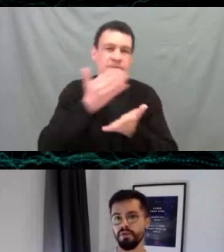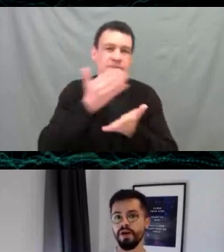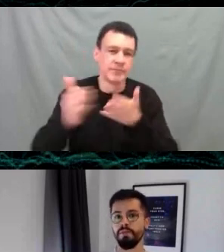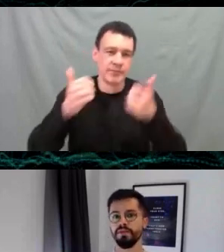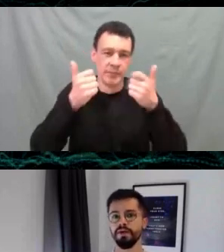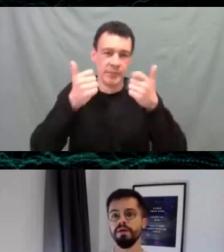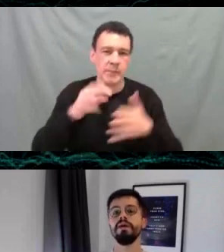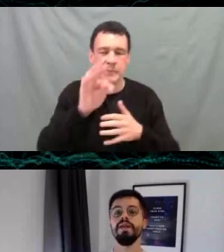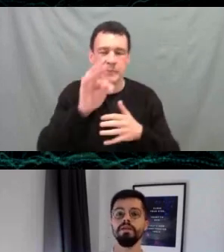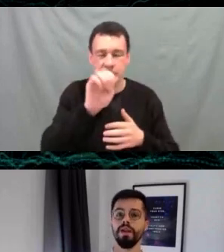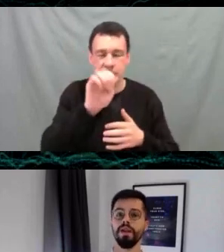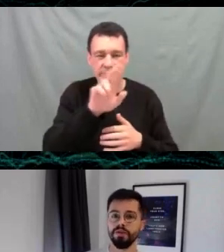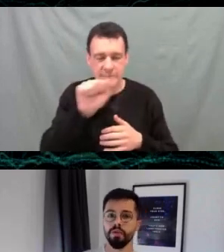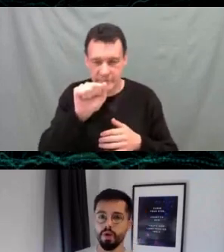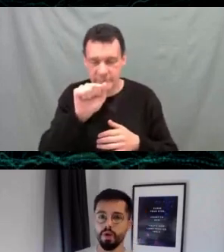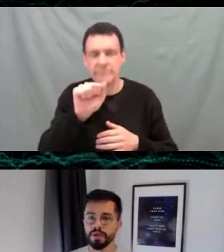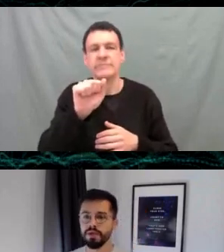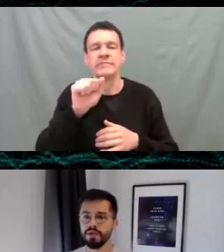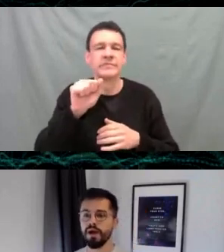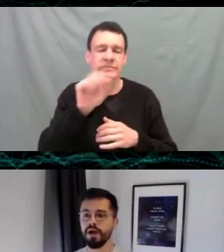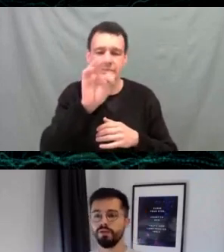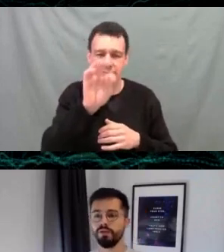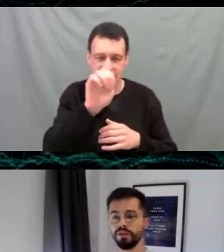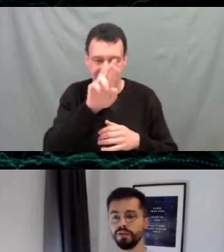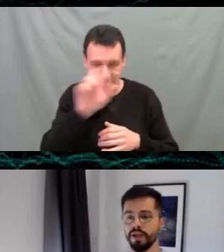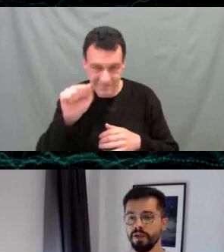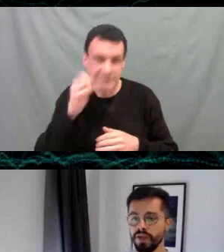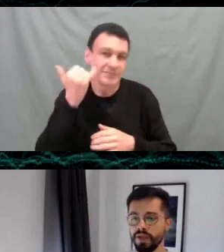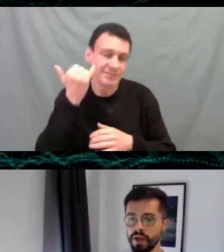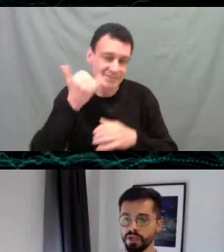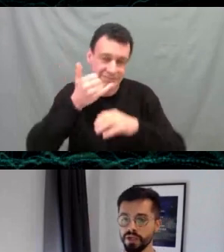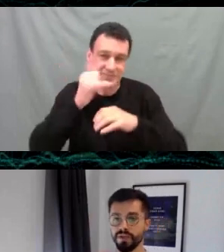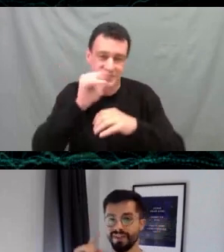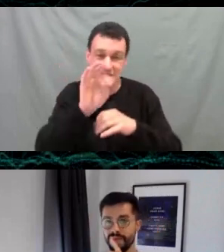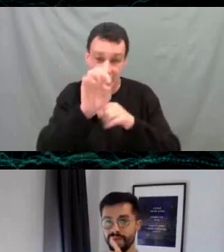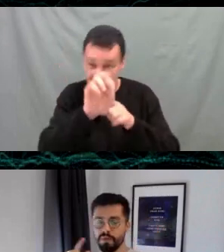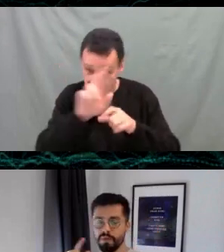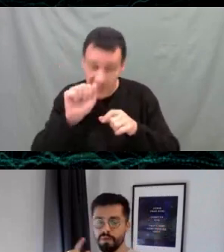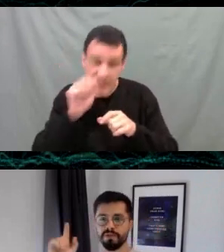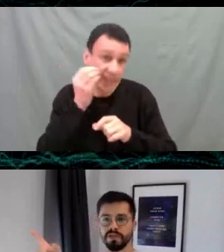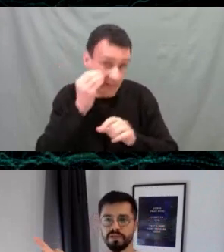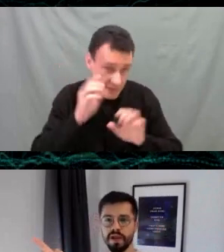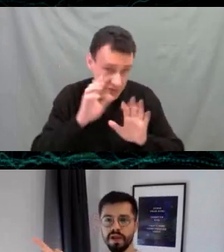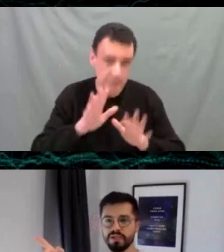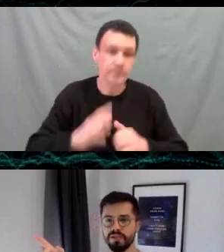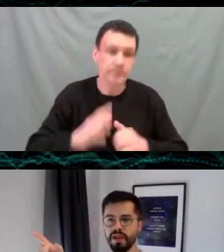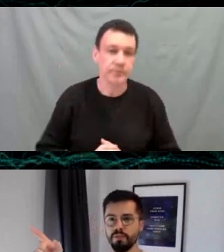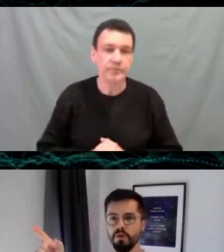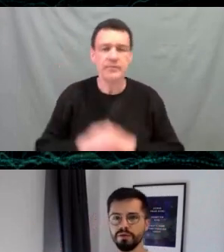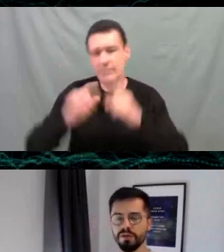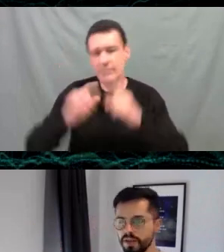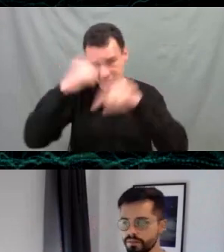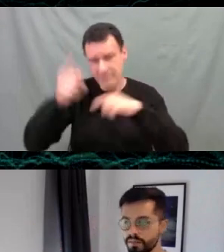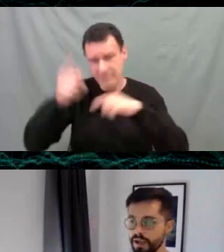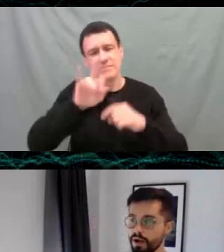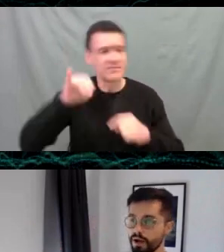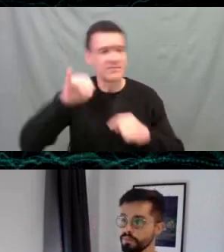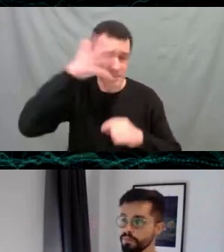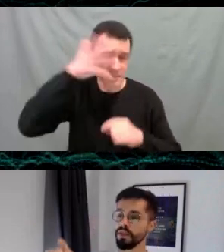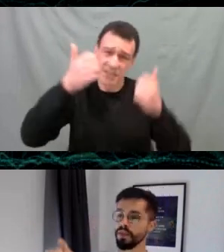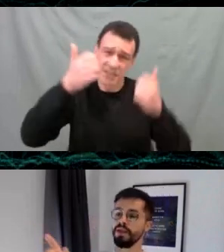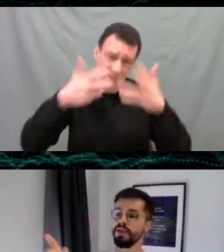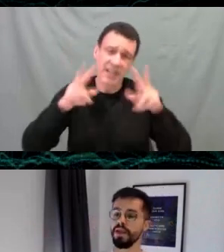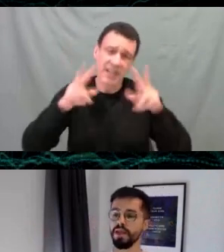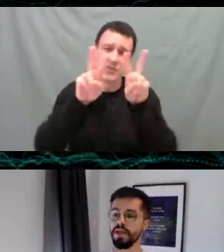teste para quem não conhece uma ferramenta criada pela durante work a grande rapidamente regra gente vai ter mais uma apresentação gente Terra durante daqui a pouco também